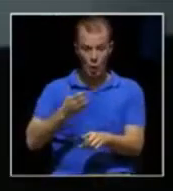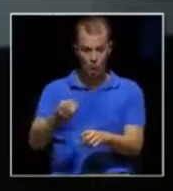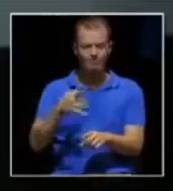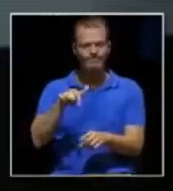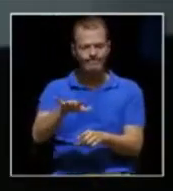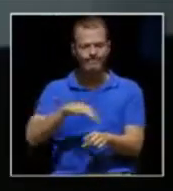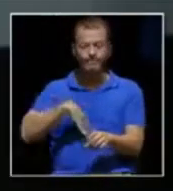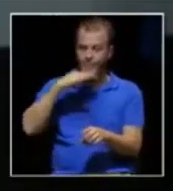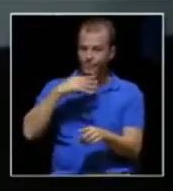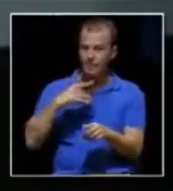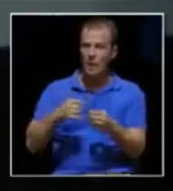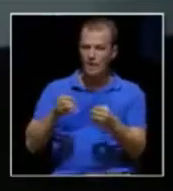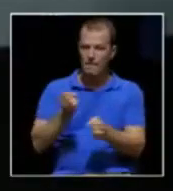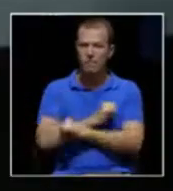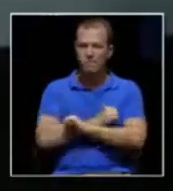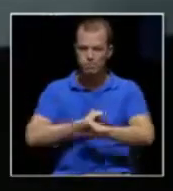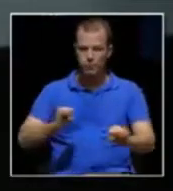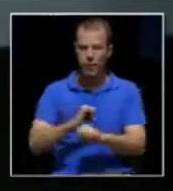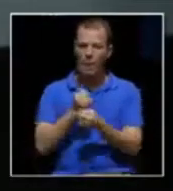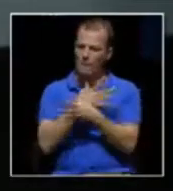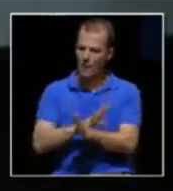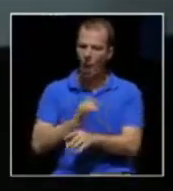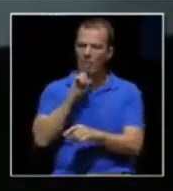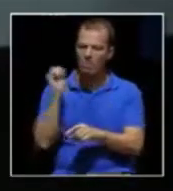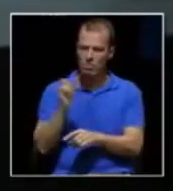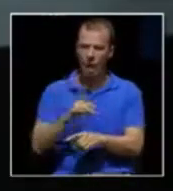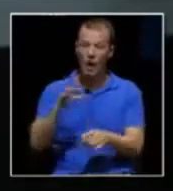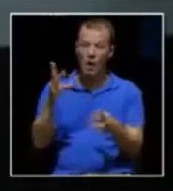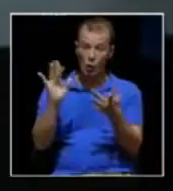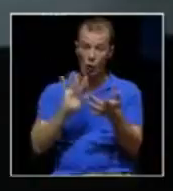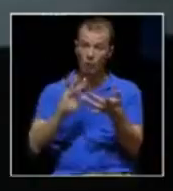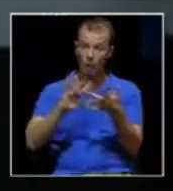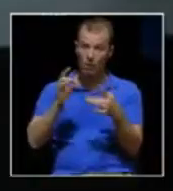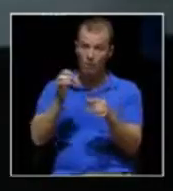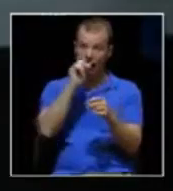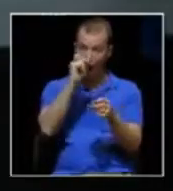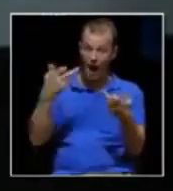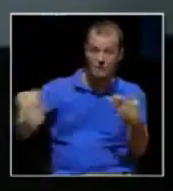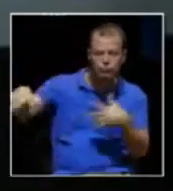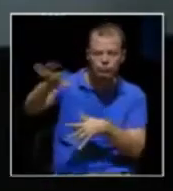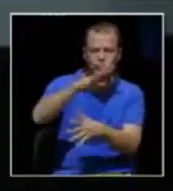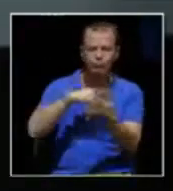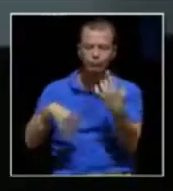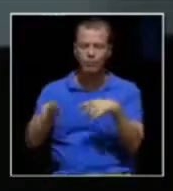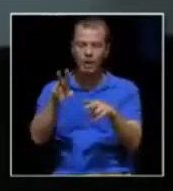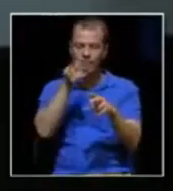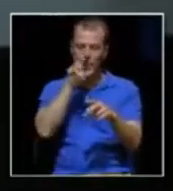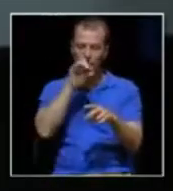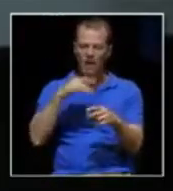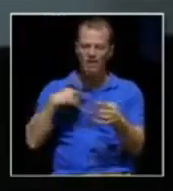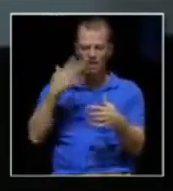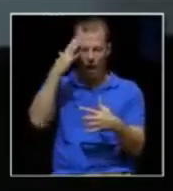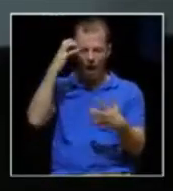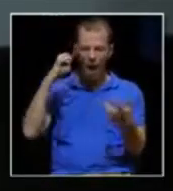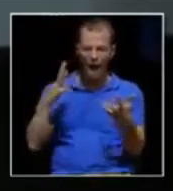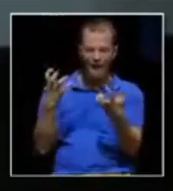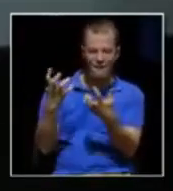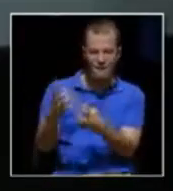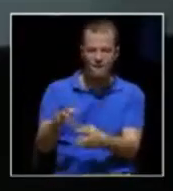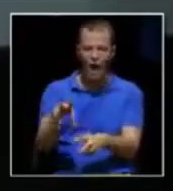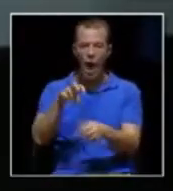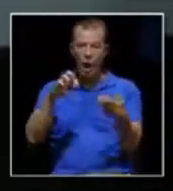orgânicos voláteis e, em contacto com o ar, podem levar à inalação de gases tóxicos, o que pode causar náuseas, doenças do